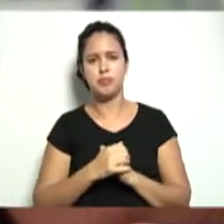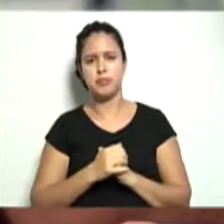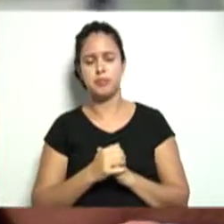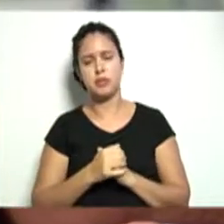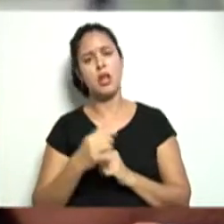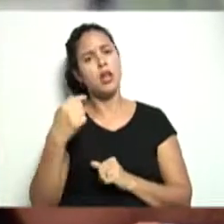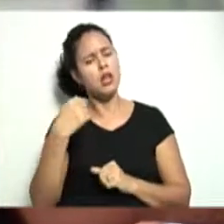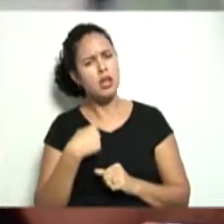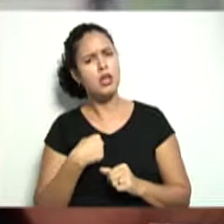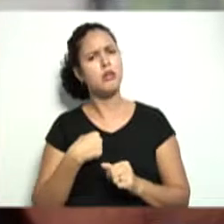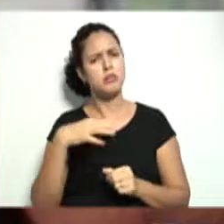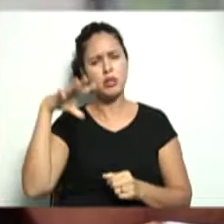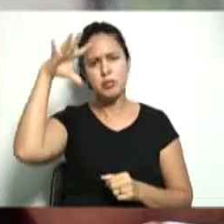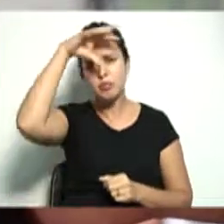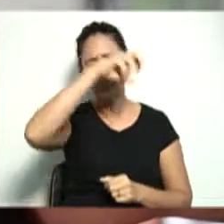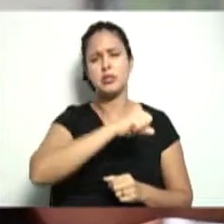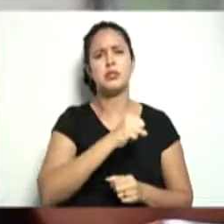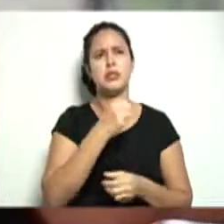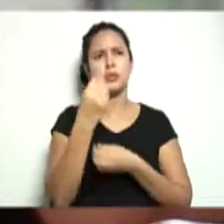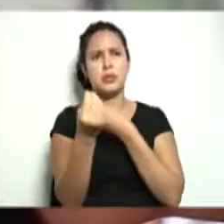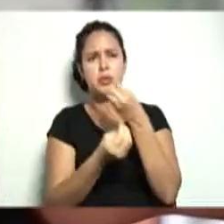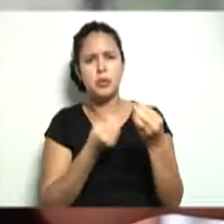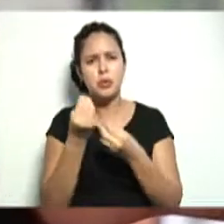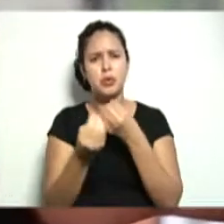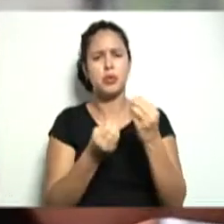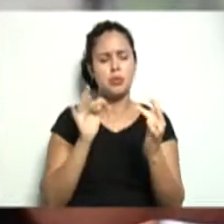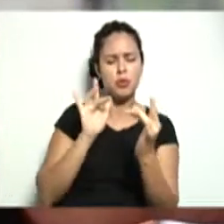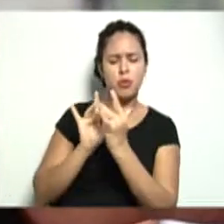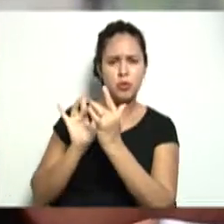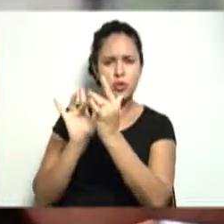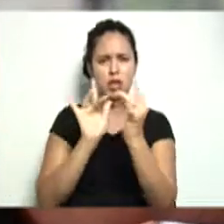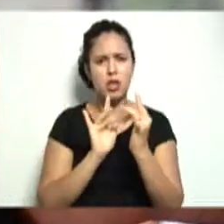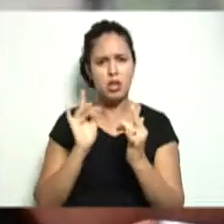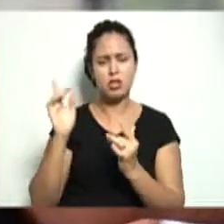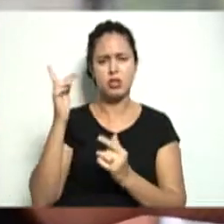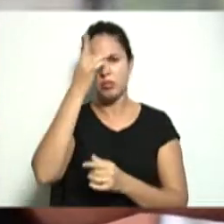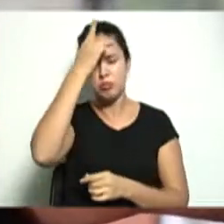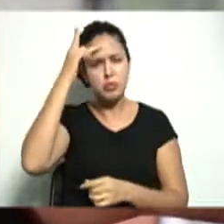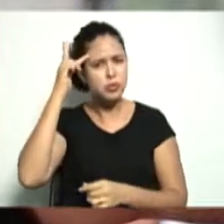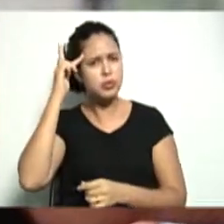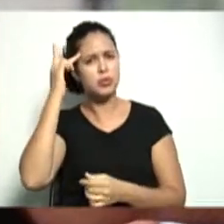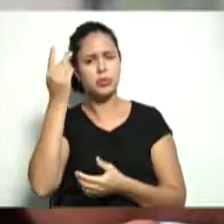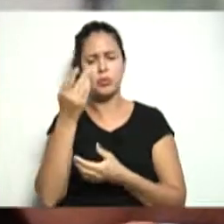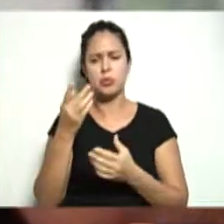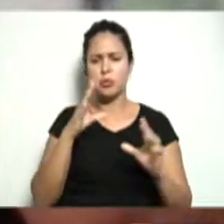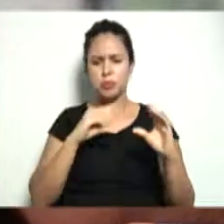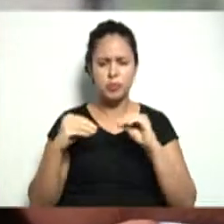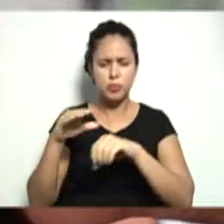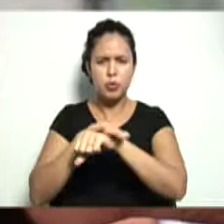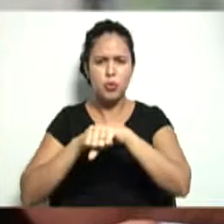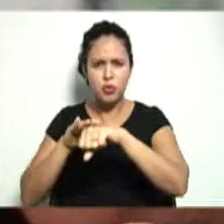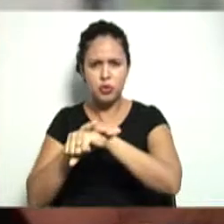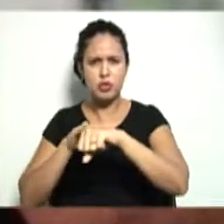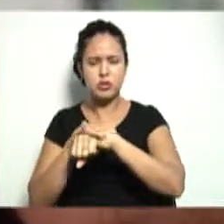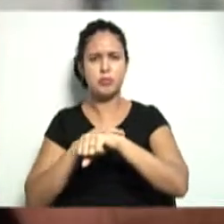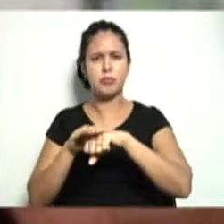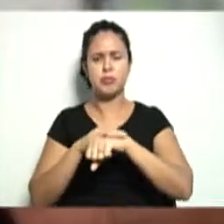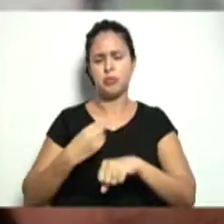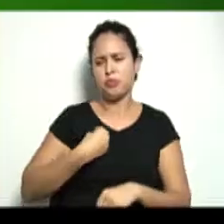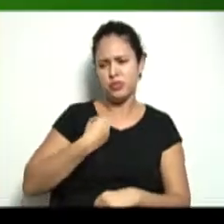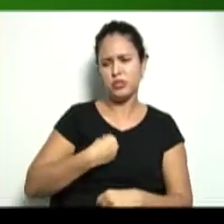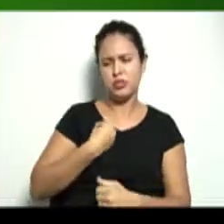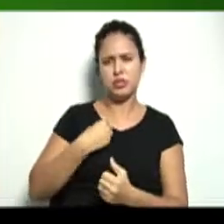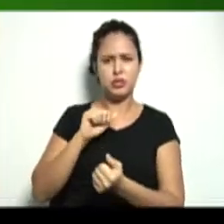Eu aqui aprendi a conviver mais com as pessoas, eu estava um tempão sem trabalhar em casa, aí vim trabalhar aqui, aprendi a conviver